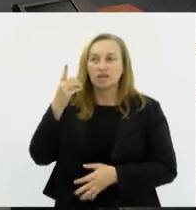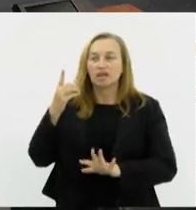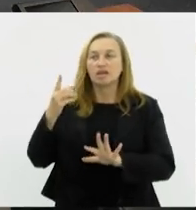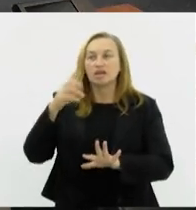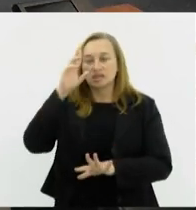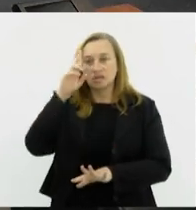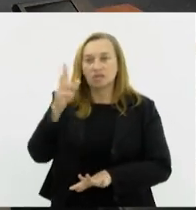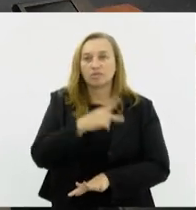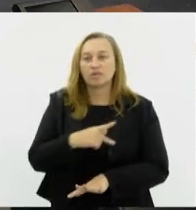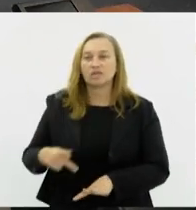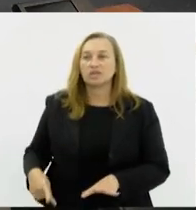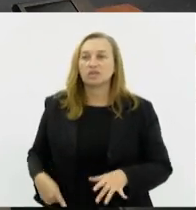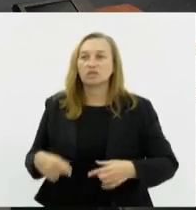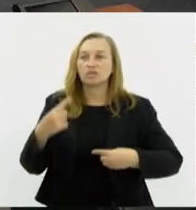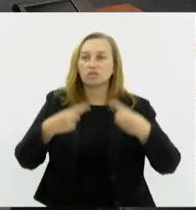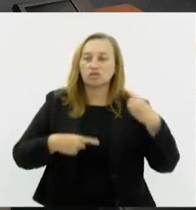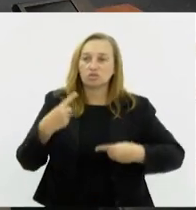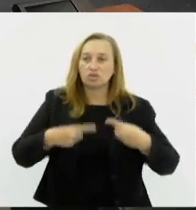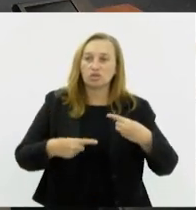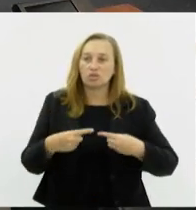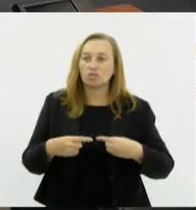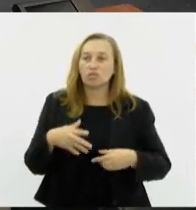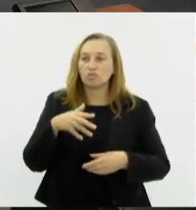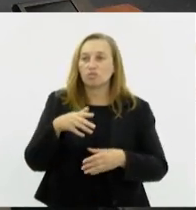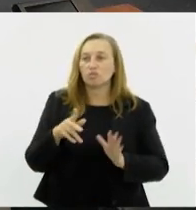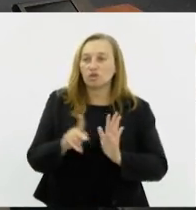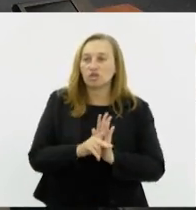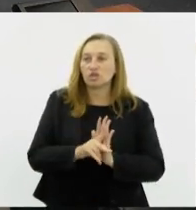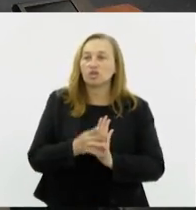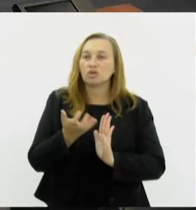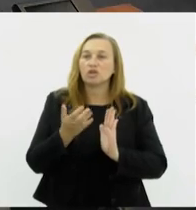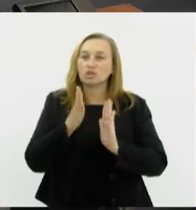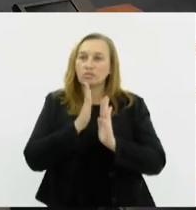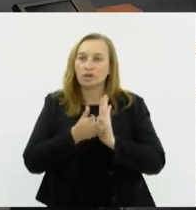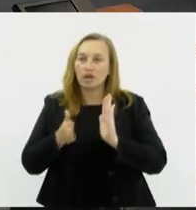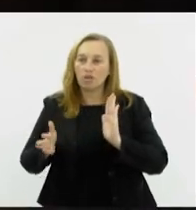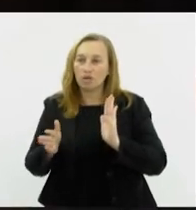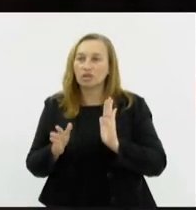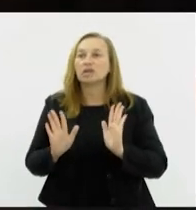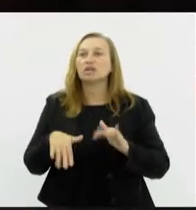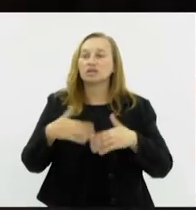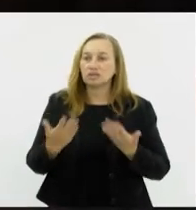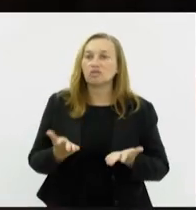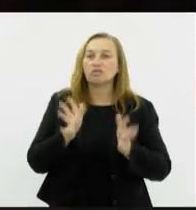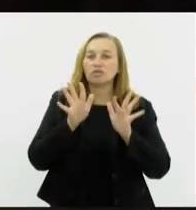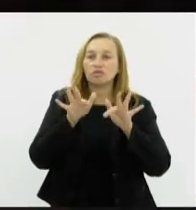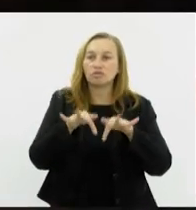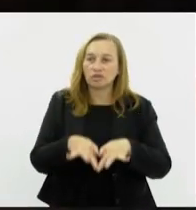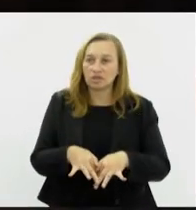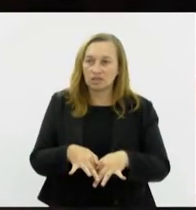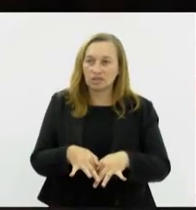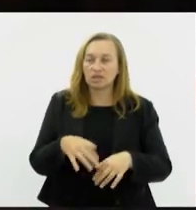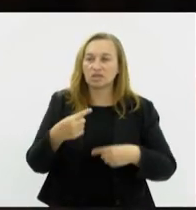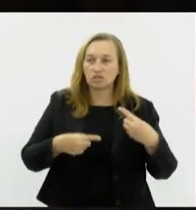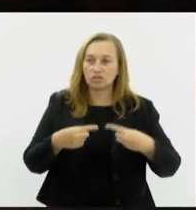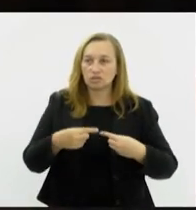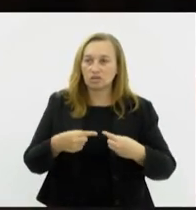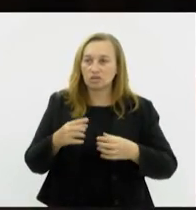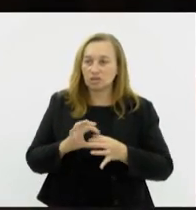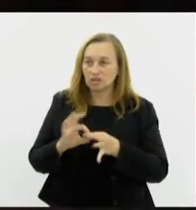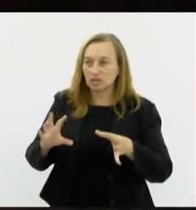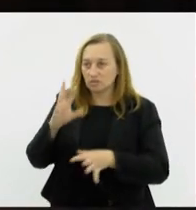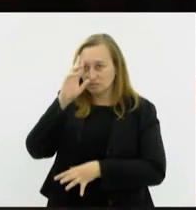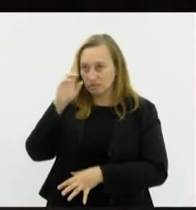está em discussão aqui. O que eu gostaria de fazer é um pela ordem. Então, eu vou encerrar a discussão e passo para Vossa Excelência.